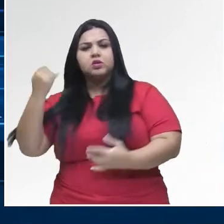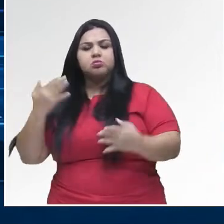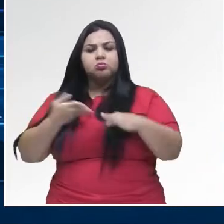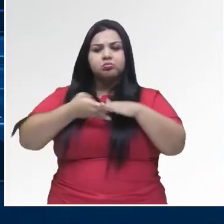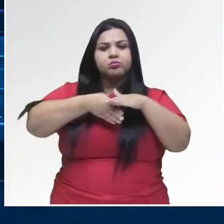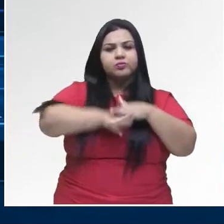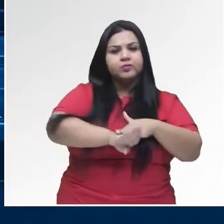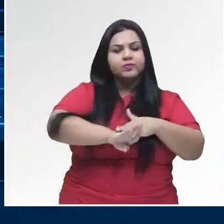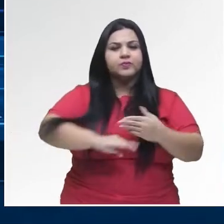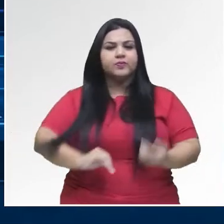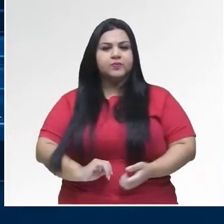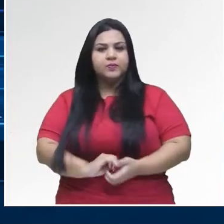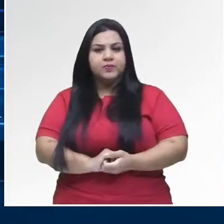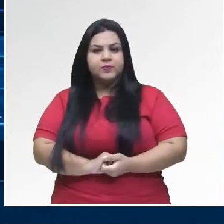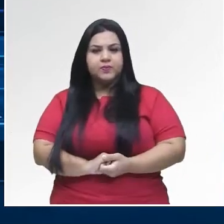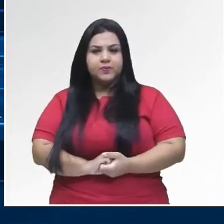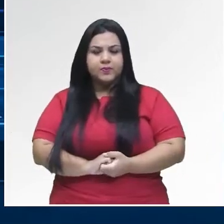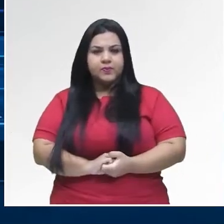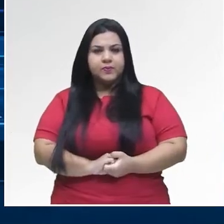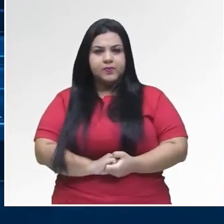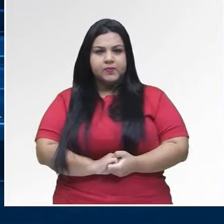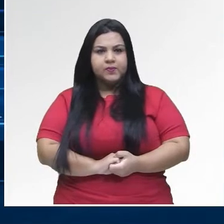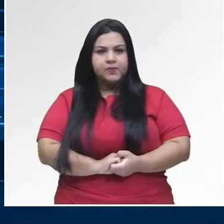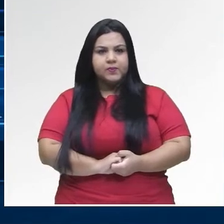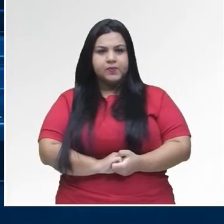do hábito.